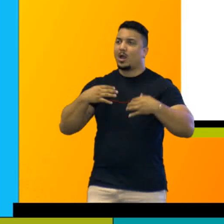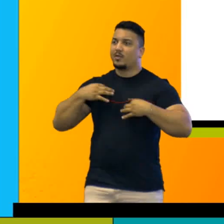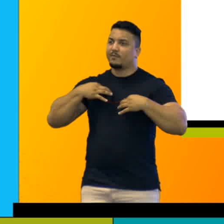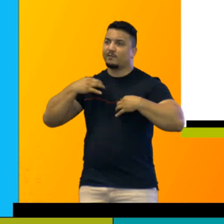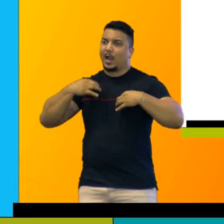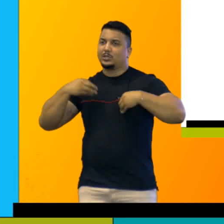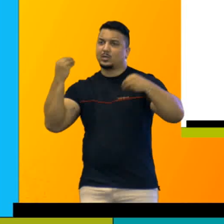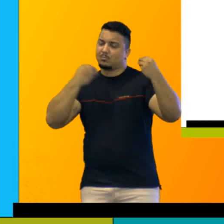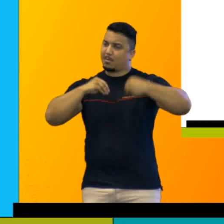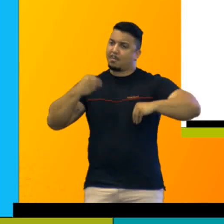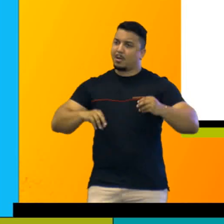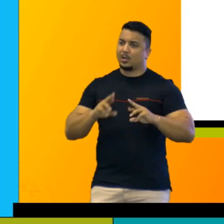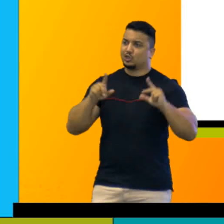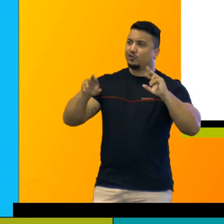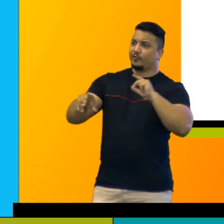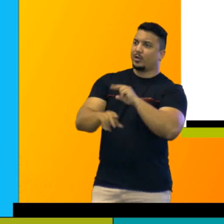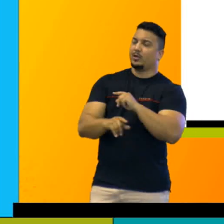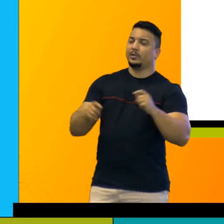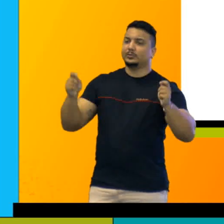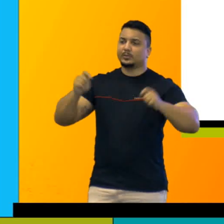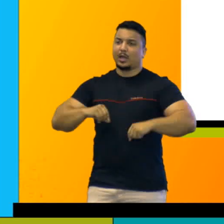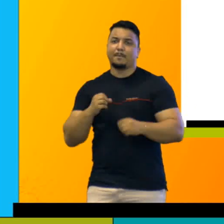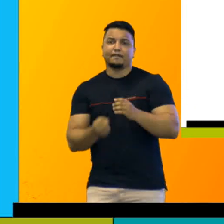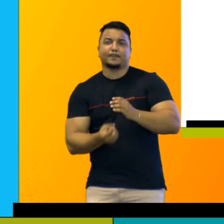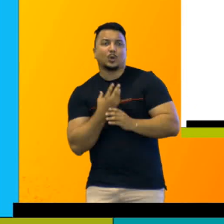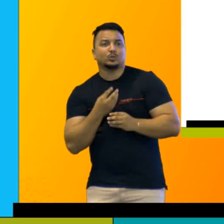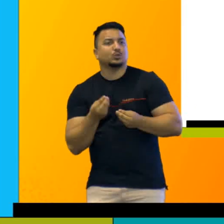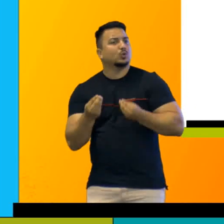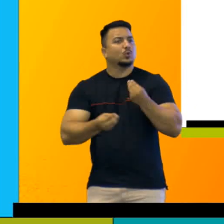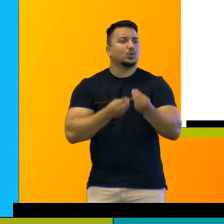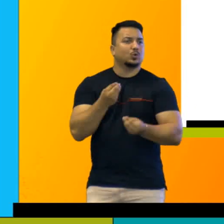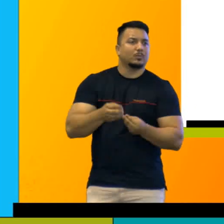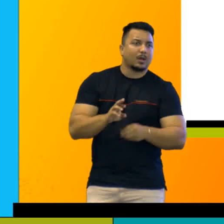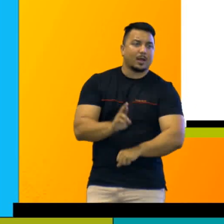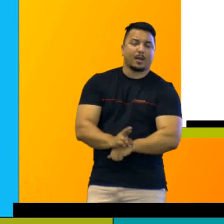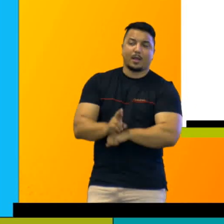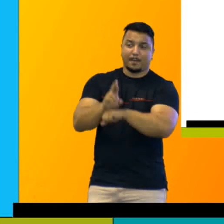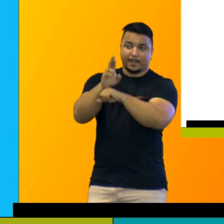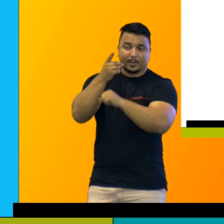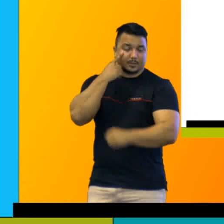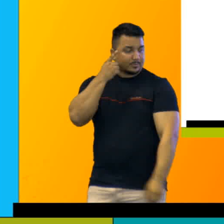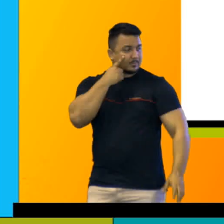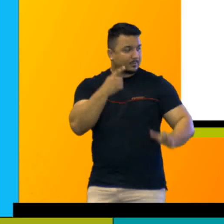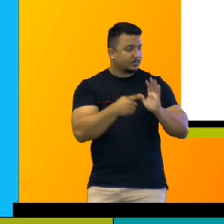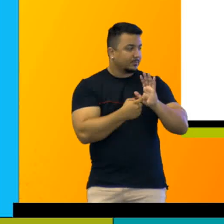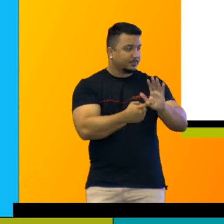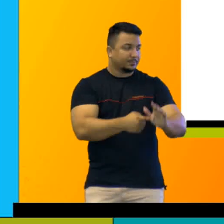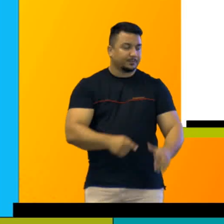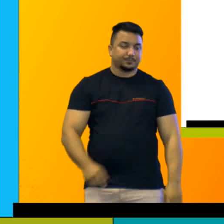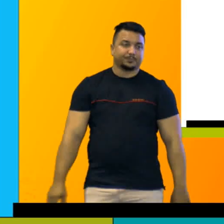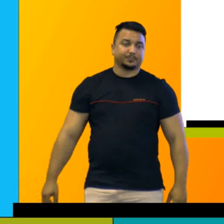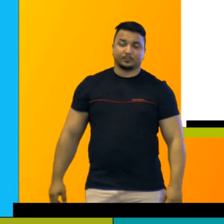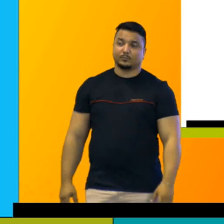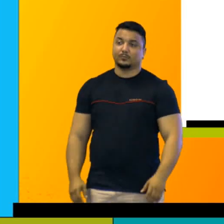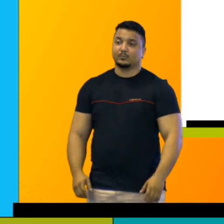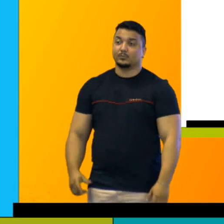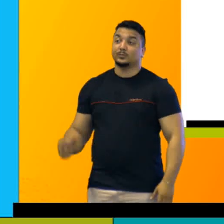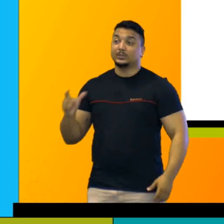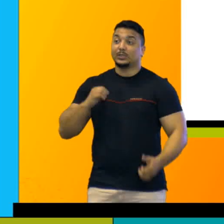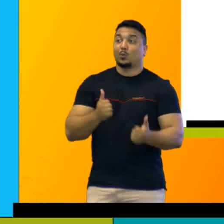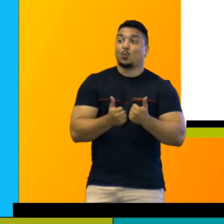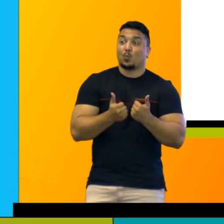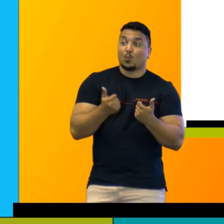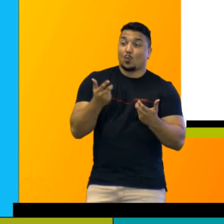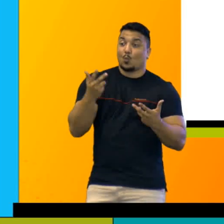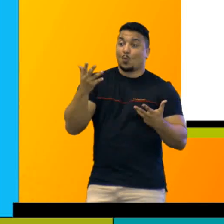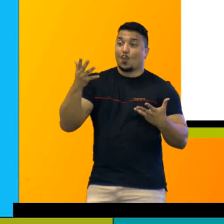com materiais diferentes que podem ser produzidas é representada pela expressão. Olha lá, ele quer saber a